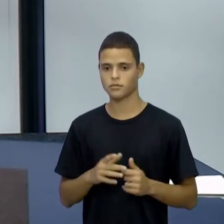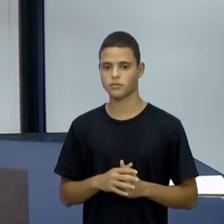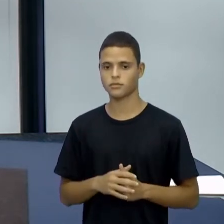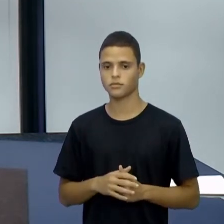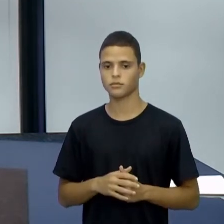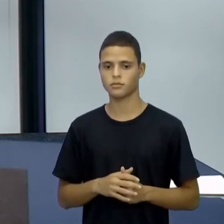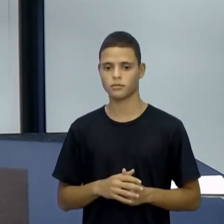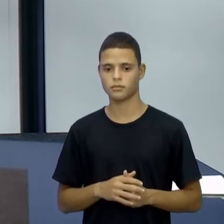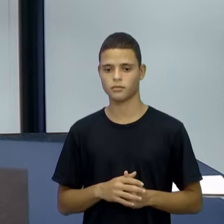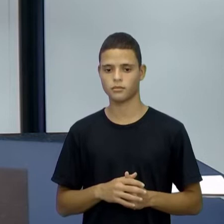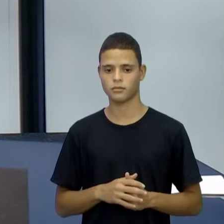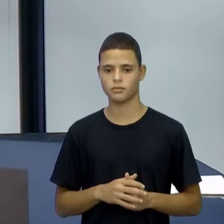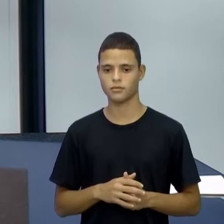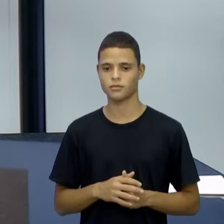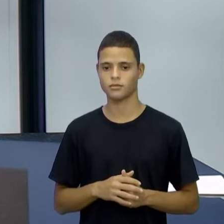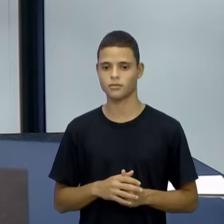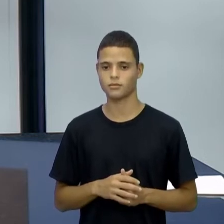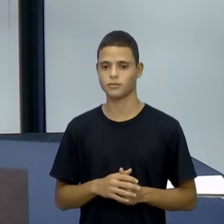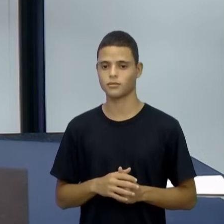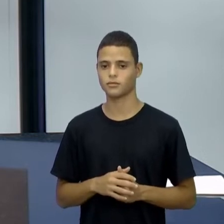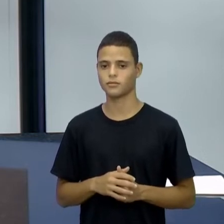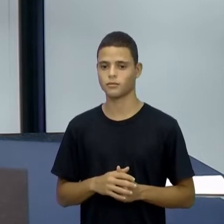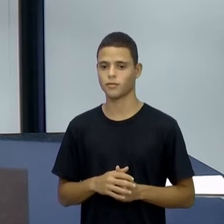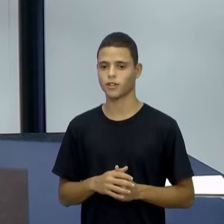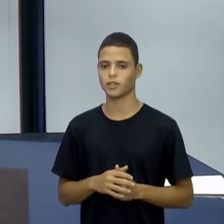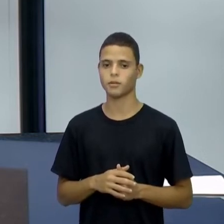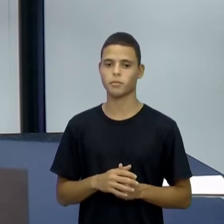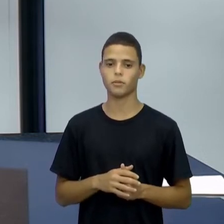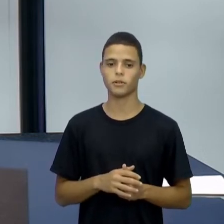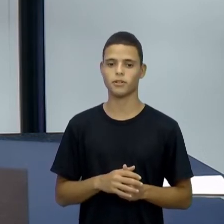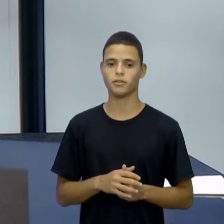e vou apagar esse fogo com papel úmido.